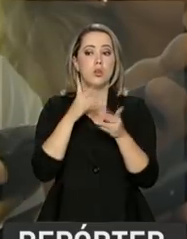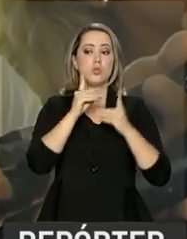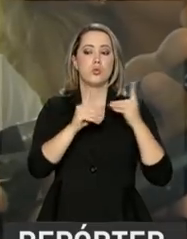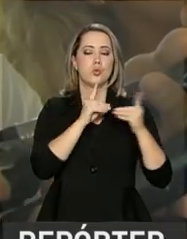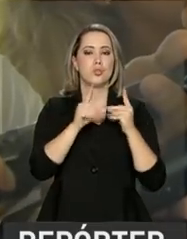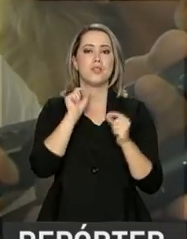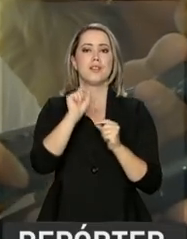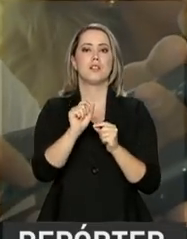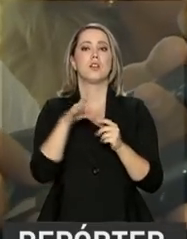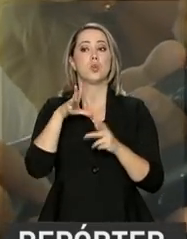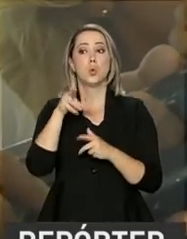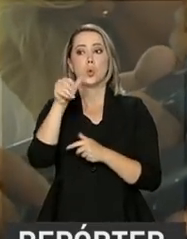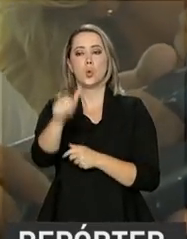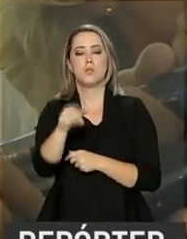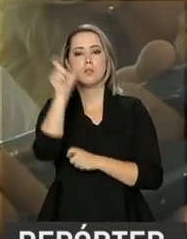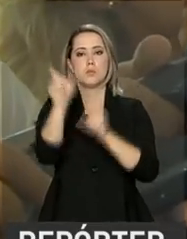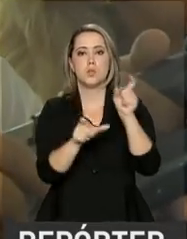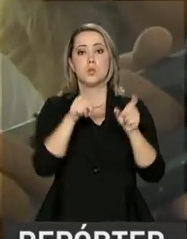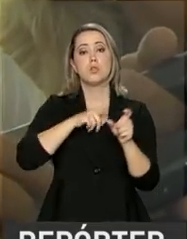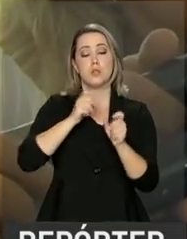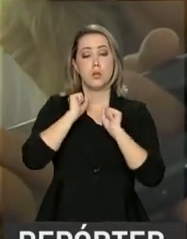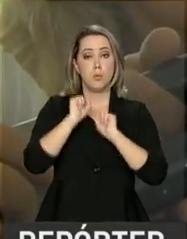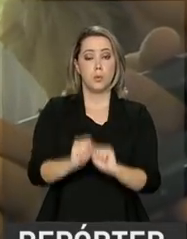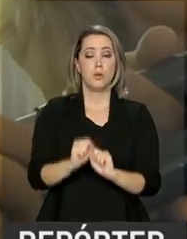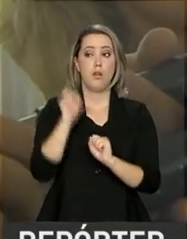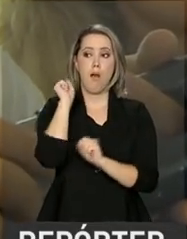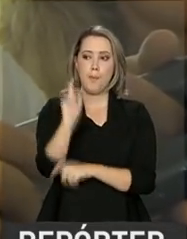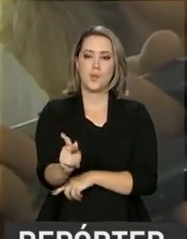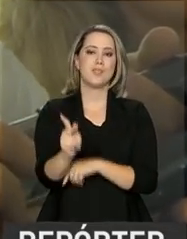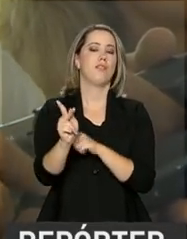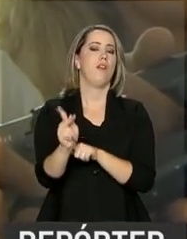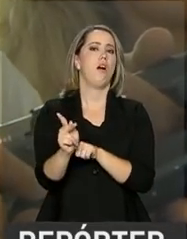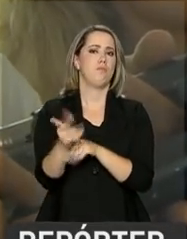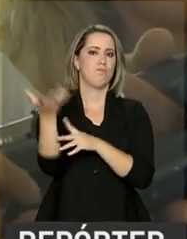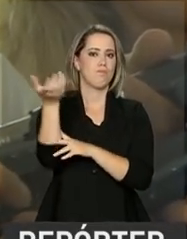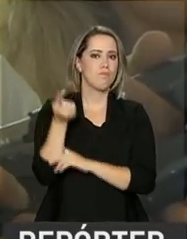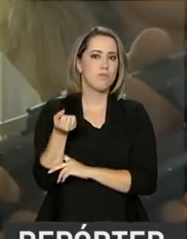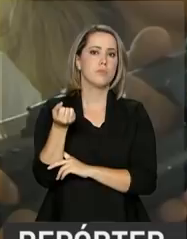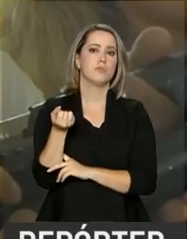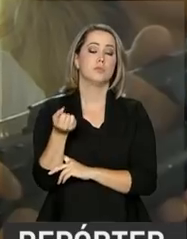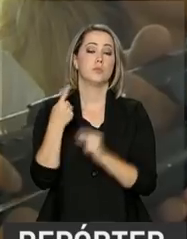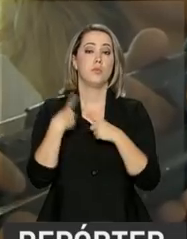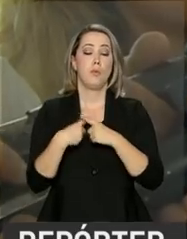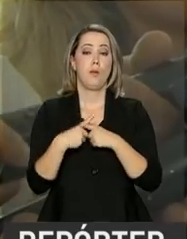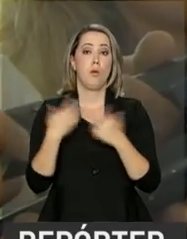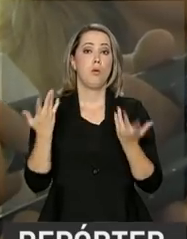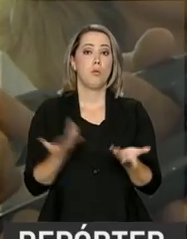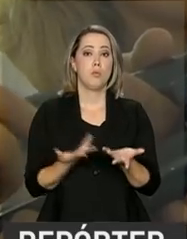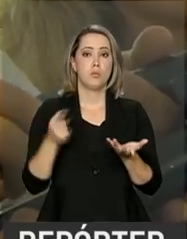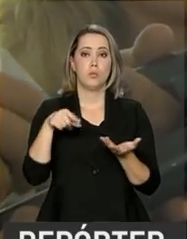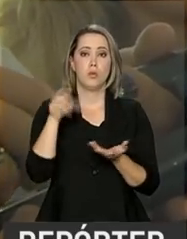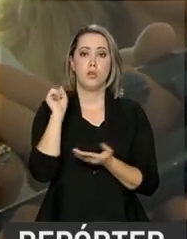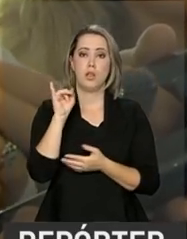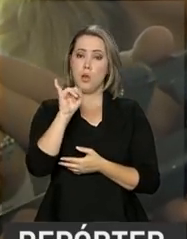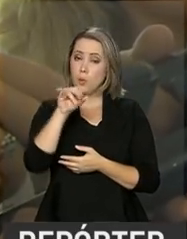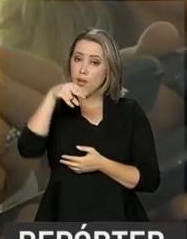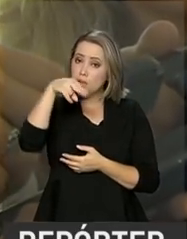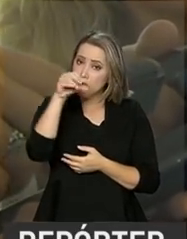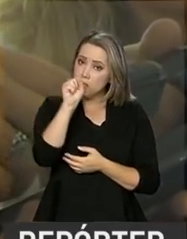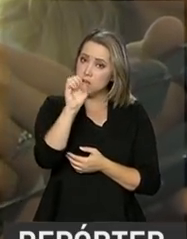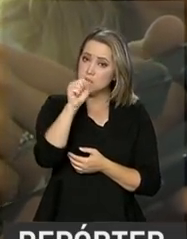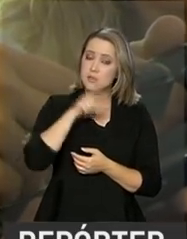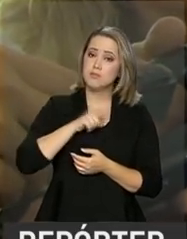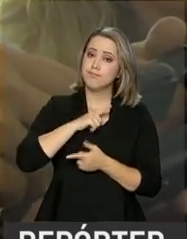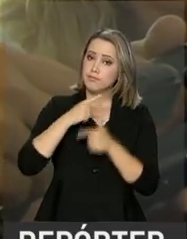todos os brasileiros terão a garantia de aposentadoria previdência pode ser